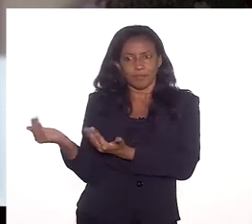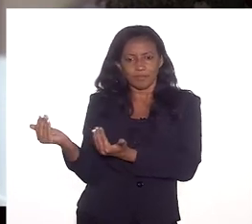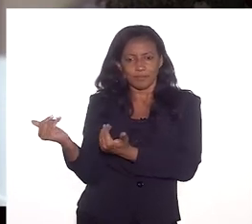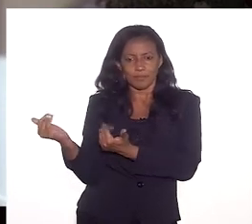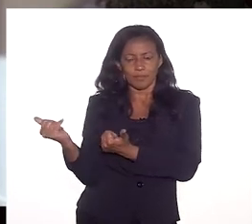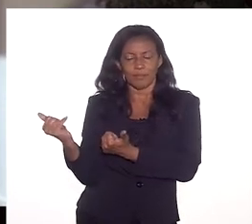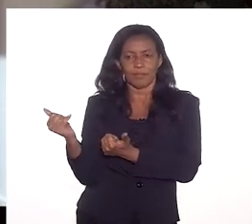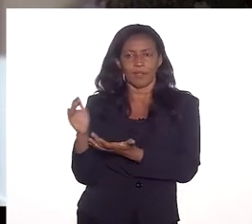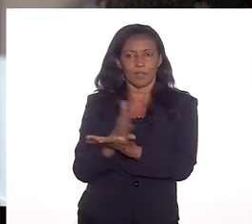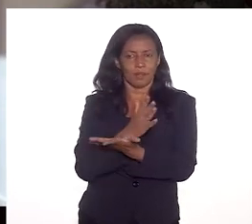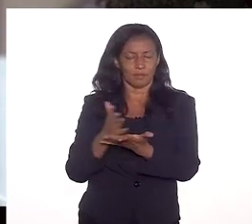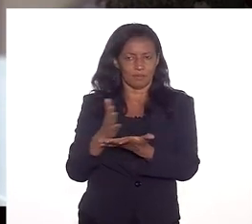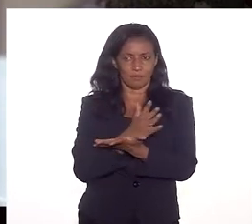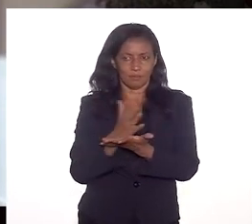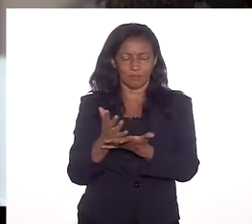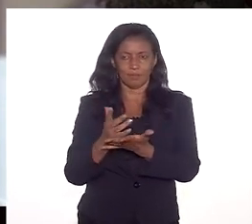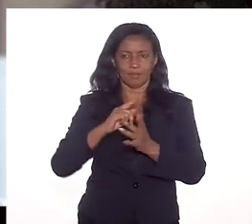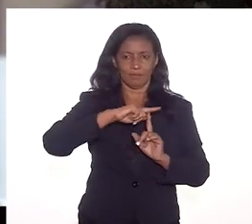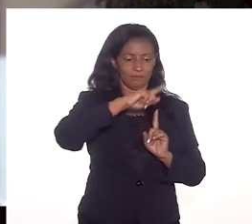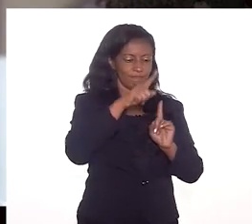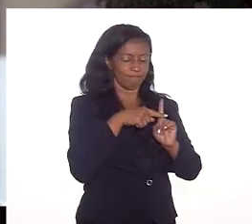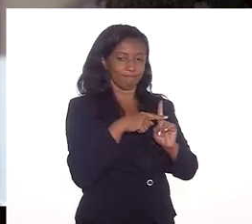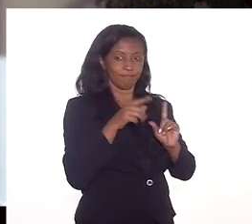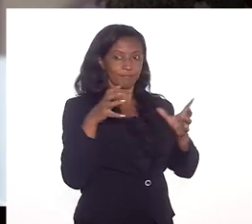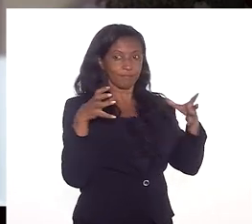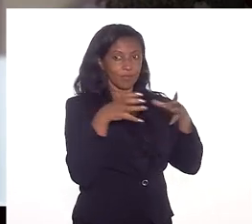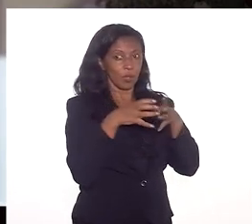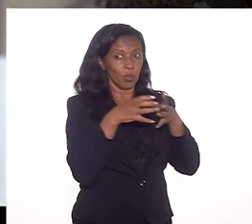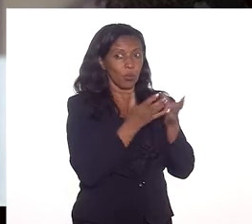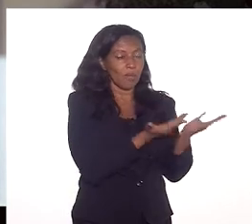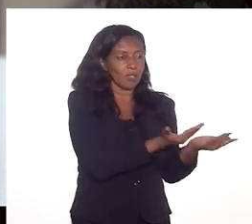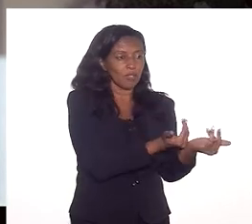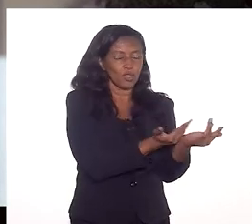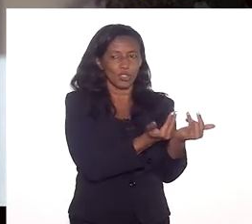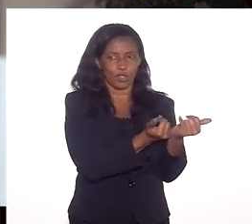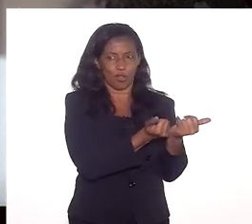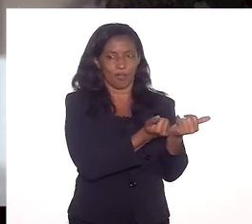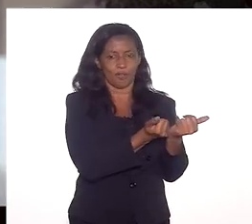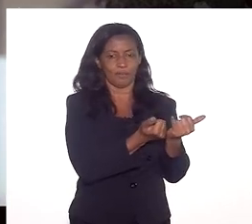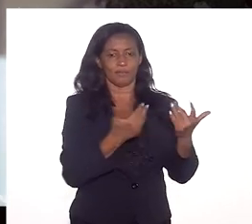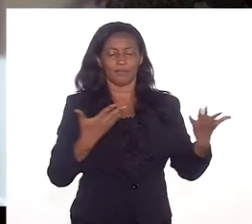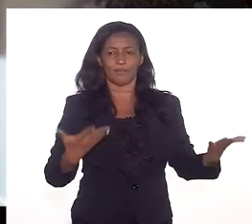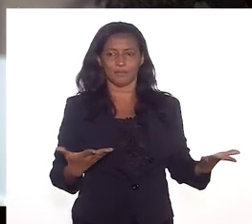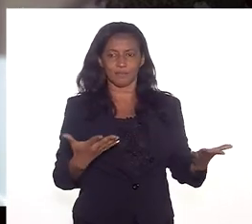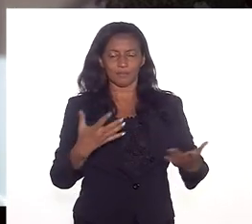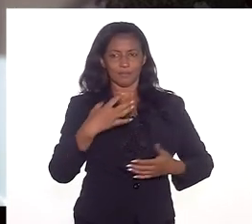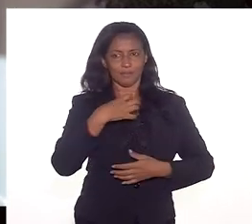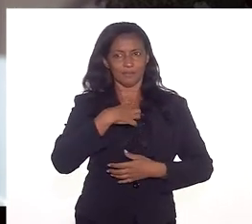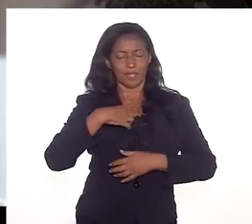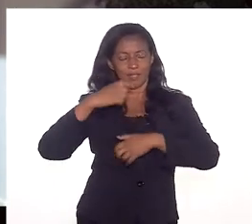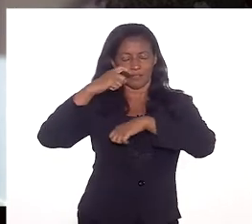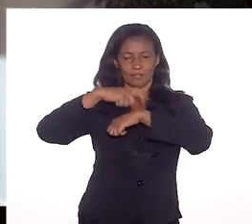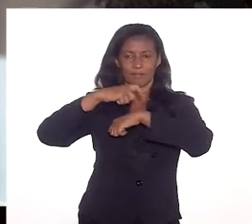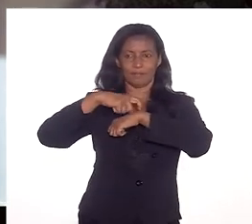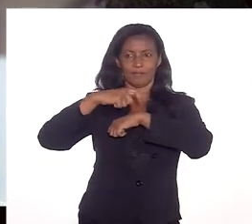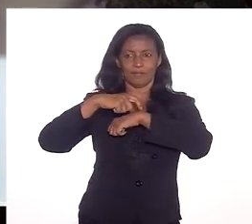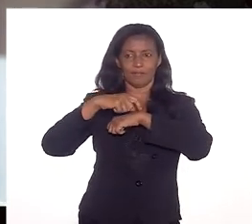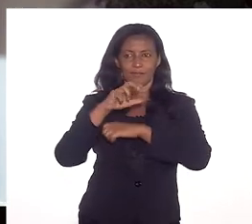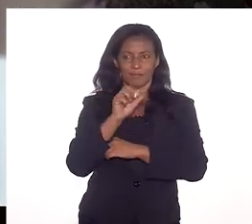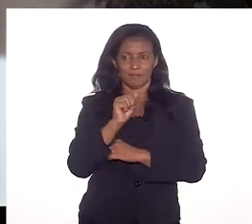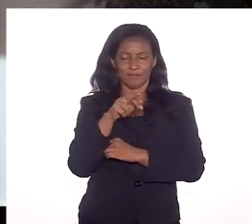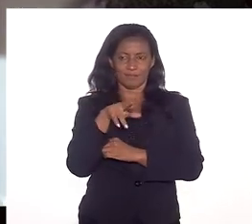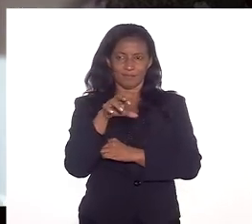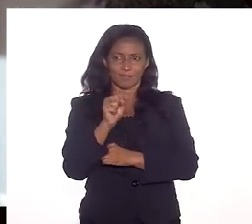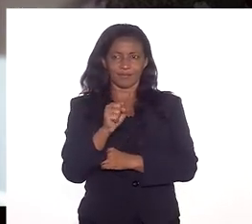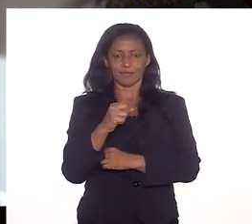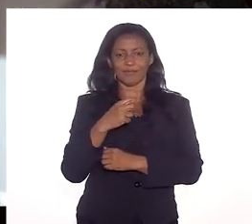jovens. E a maioria das nossas gestantes estão entre os grupos das pessoas mais jovens. Daí a gente ter tido um aumento do número de